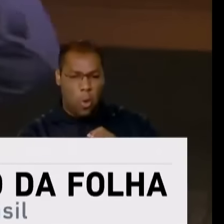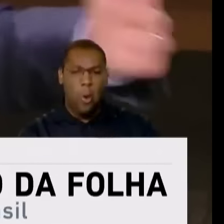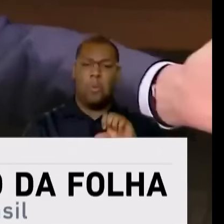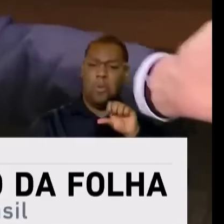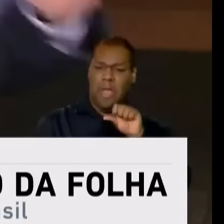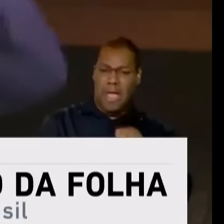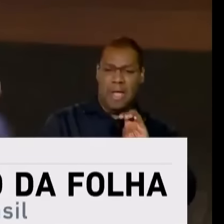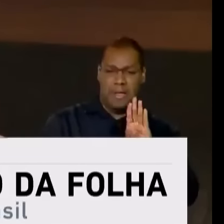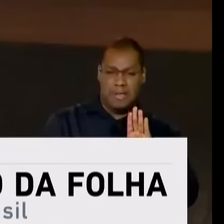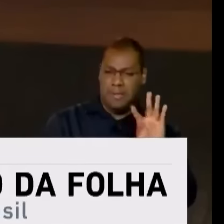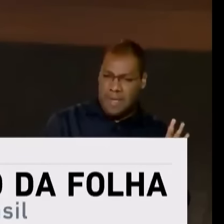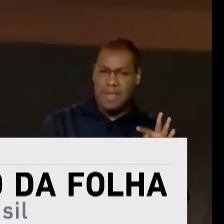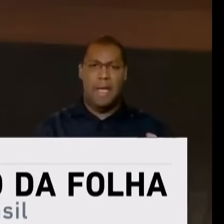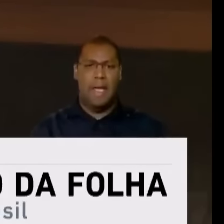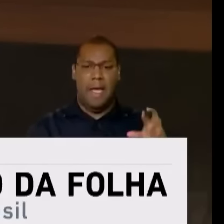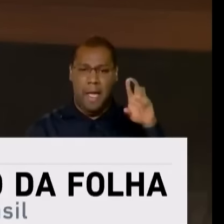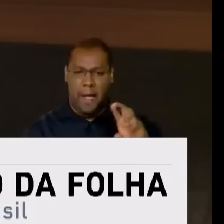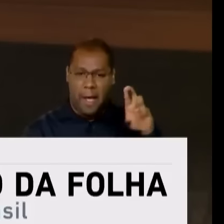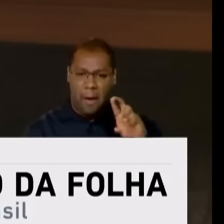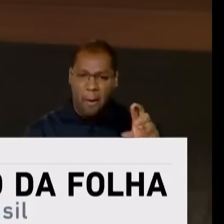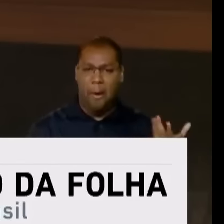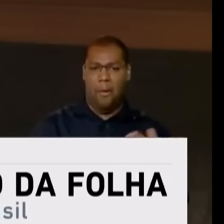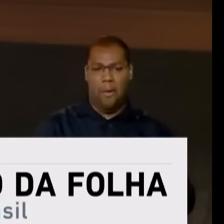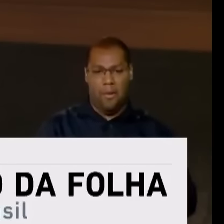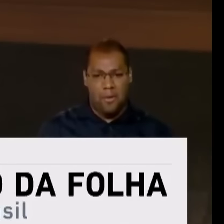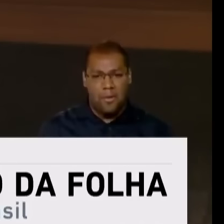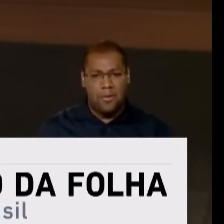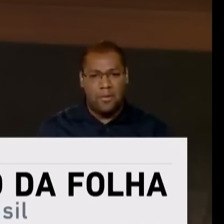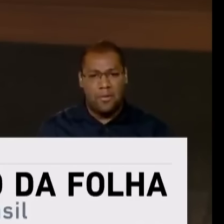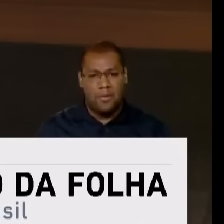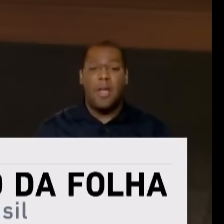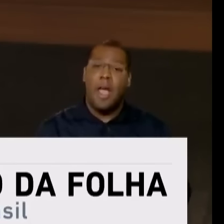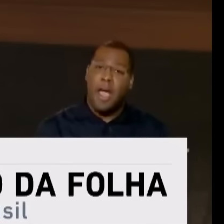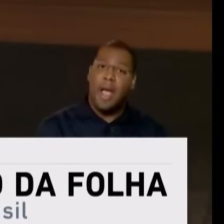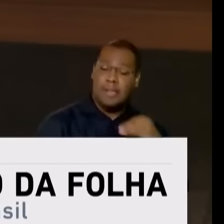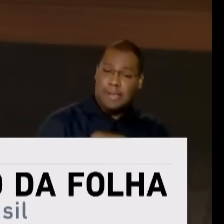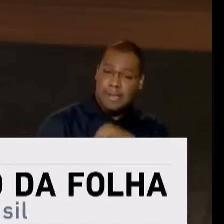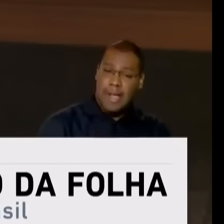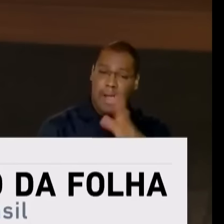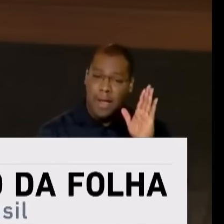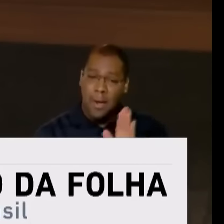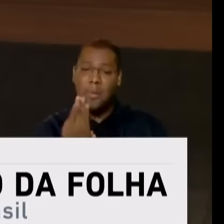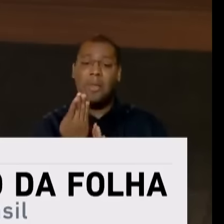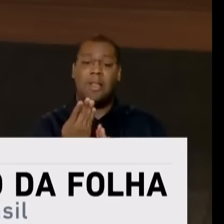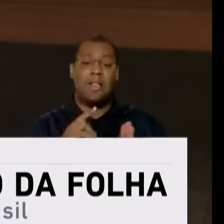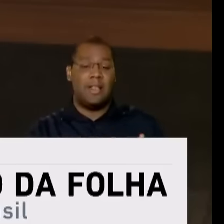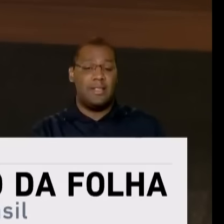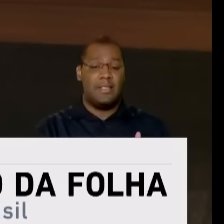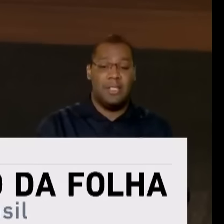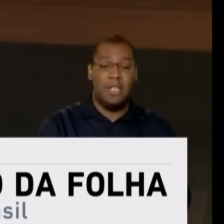a Bandeirante, para tudo televisão. Quando você melhora a vida da pessoa, você está distribuindo